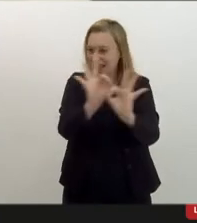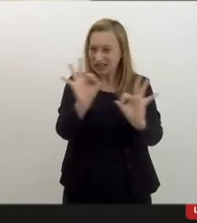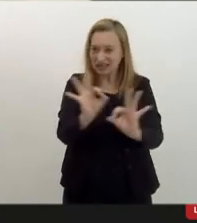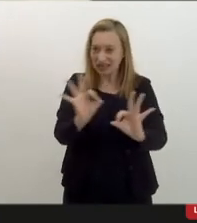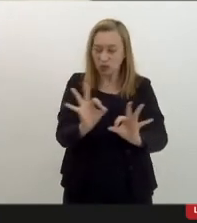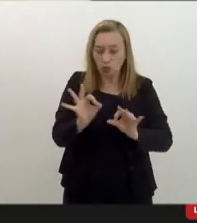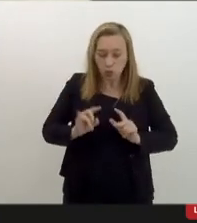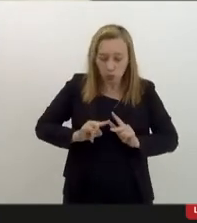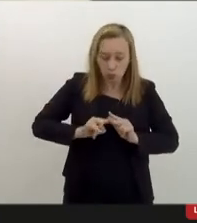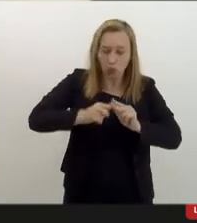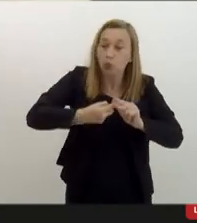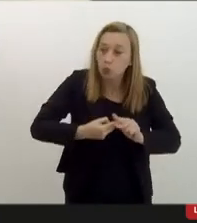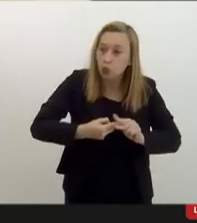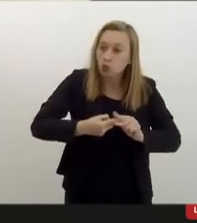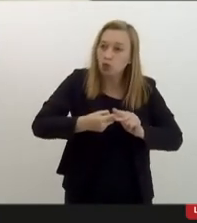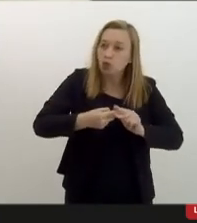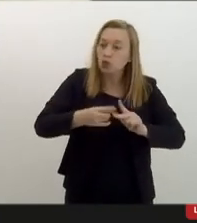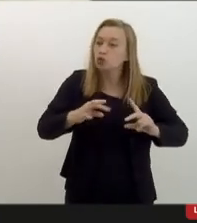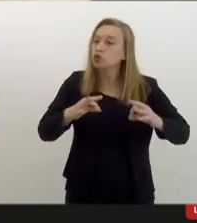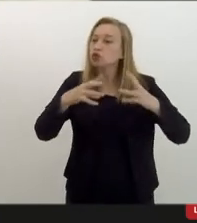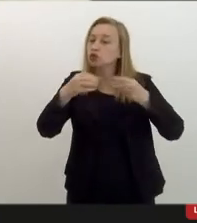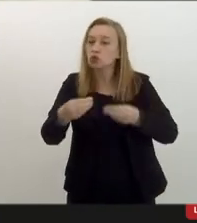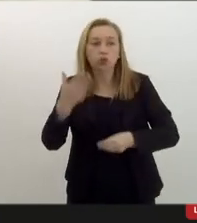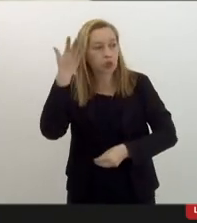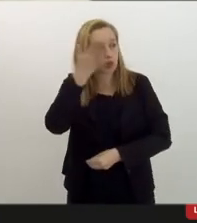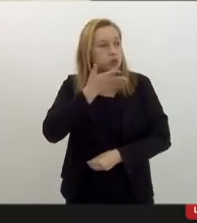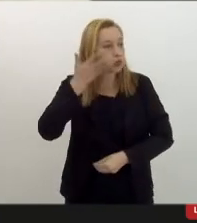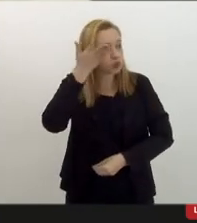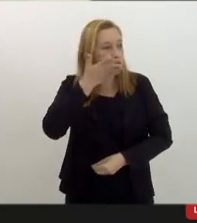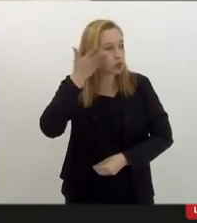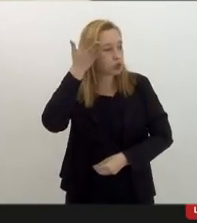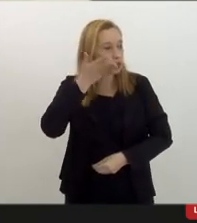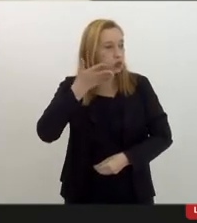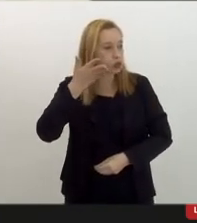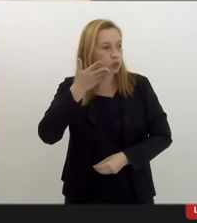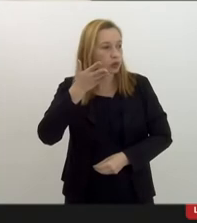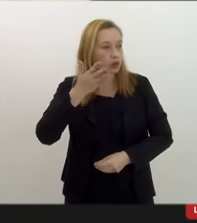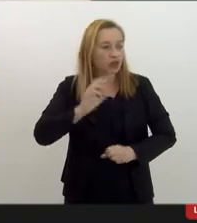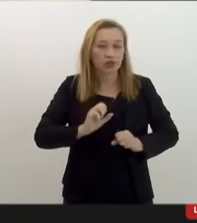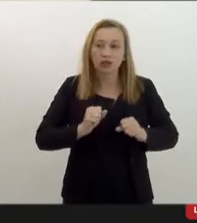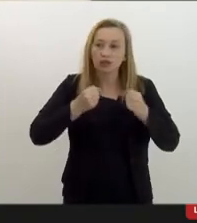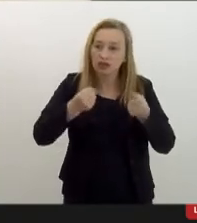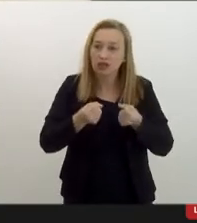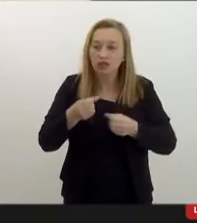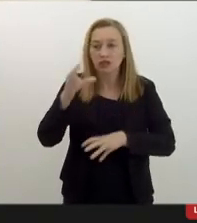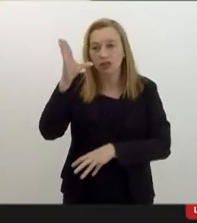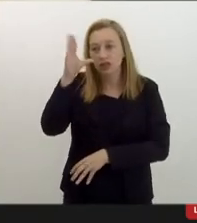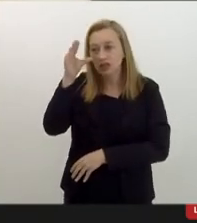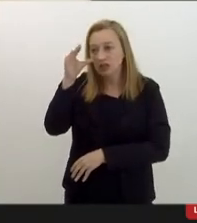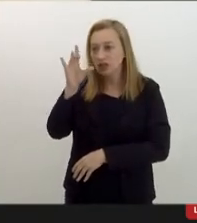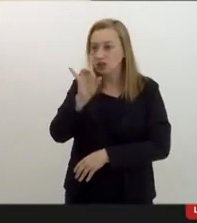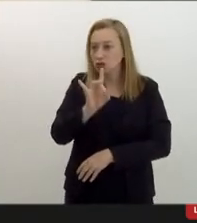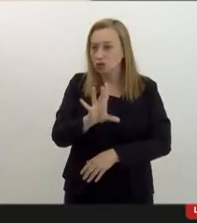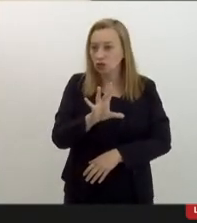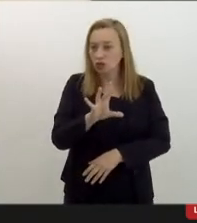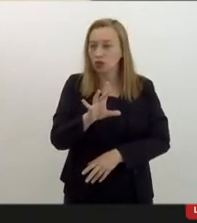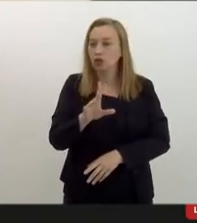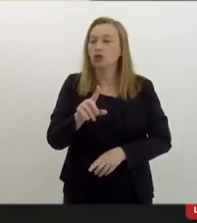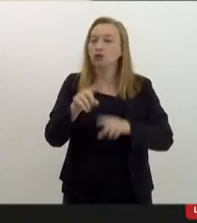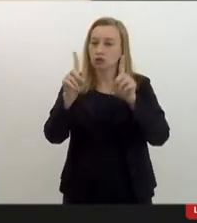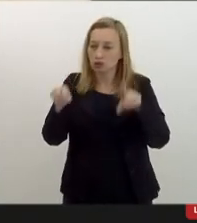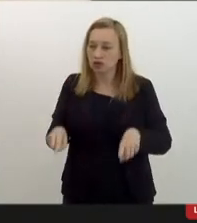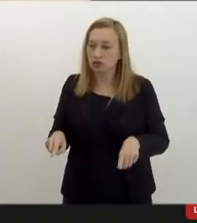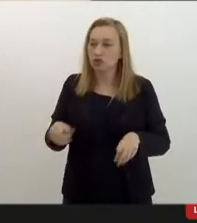ajustar todas as mensagens de fazer um interesse o